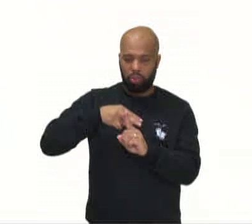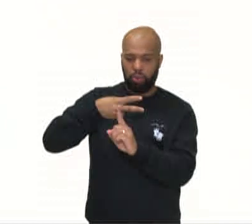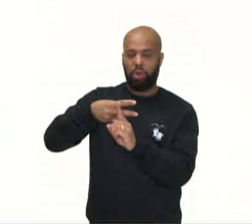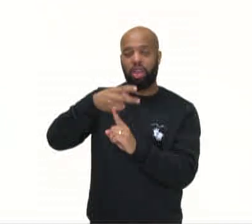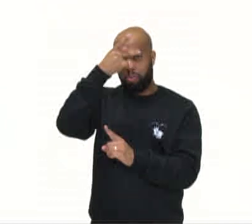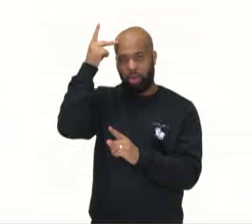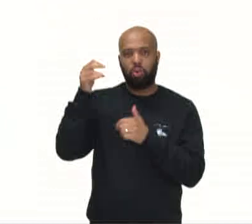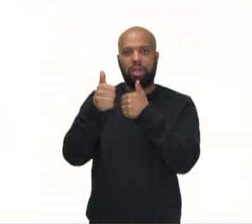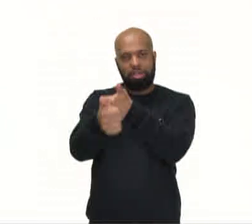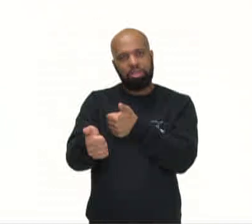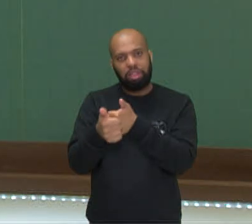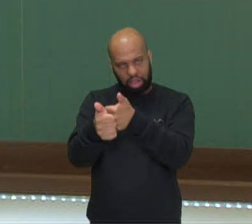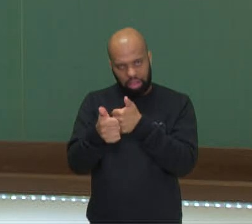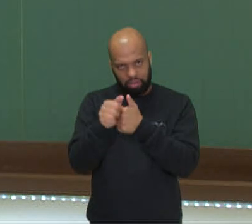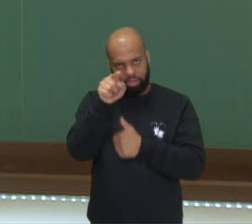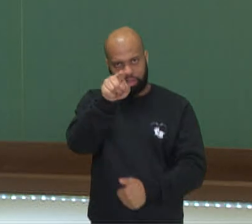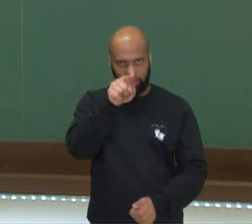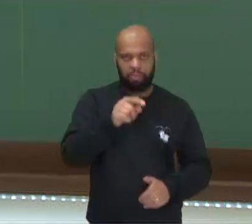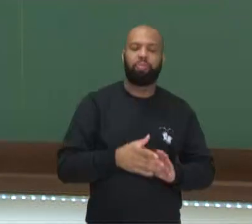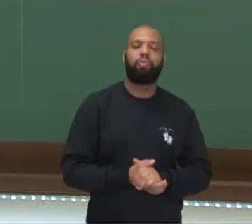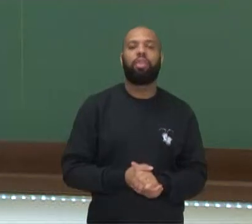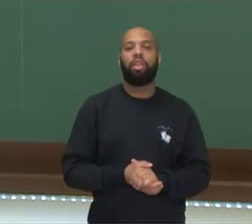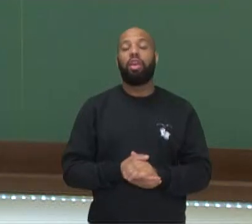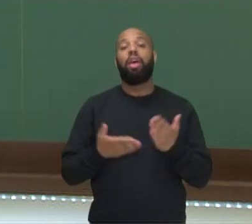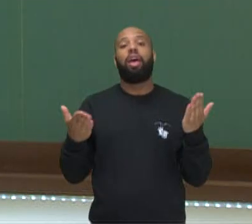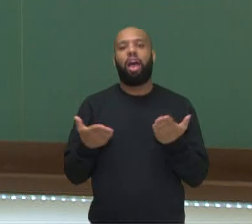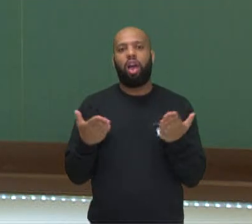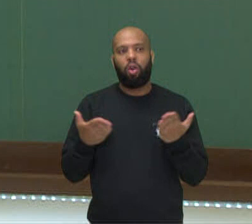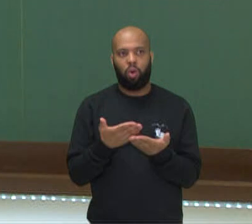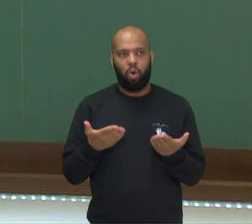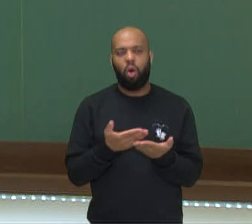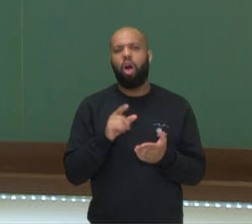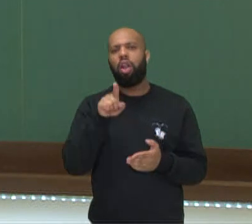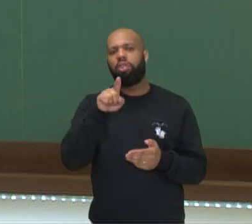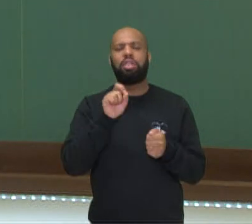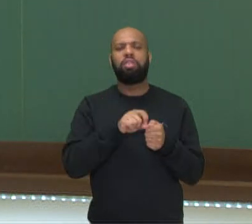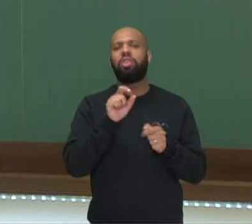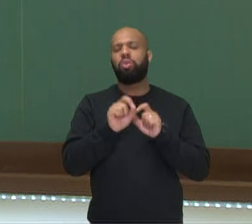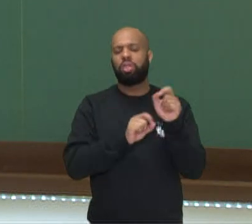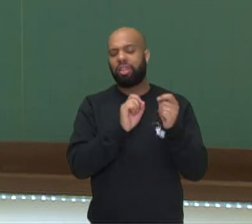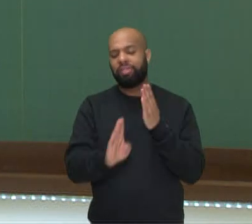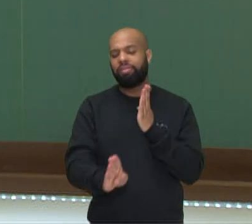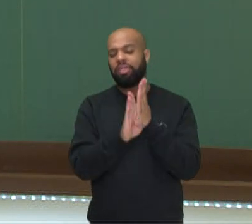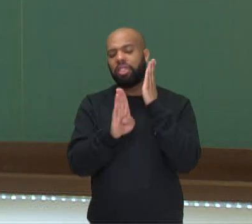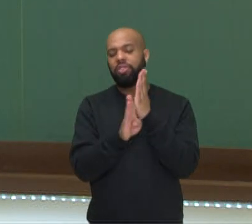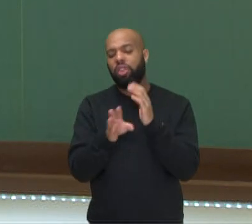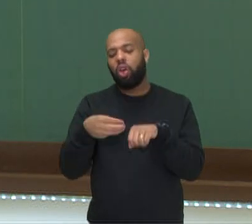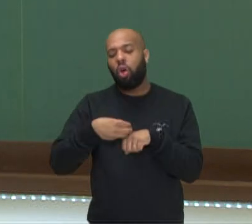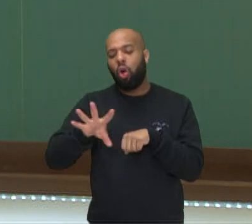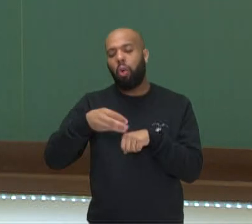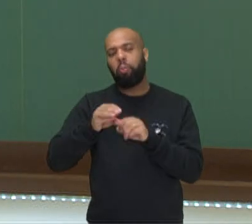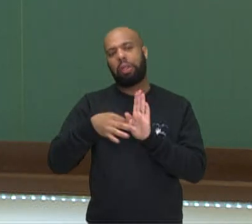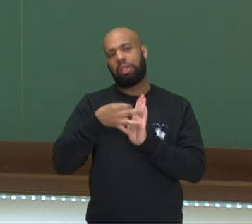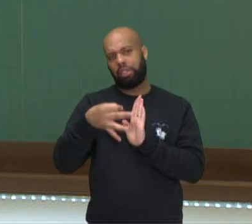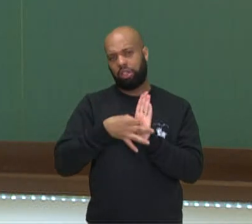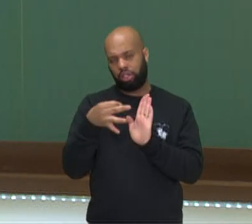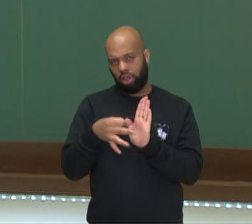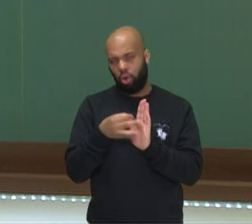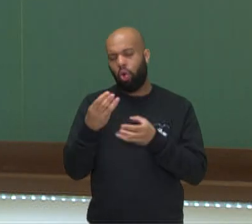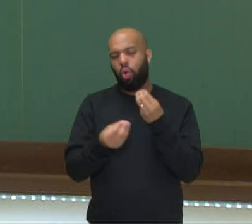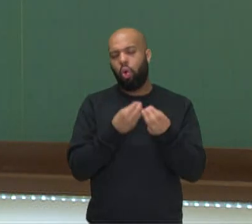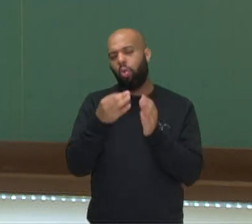audiência. Então, identifique a sugestão apresentada pelo autor da carta e como ele